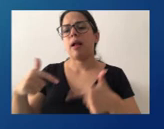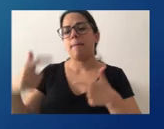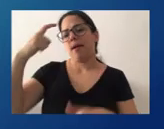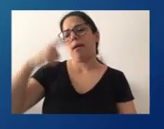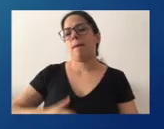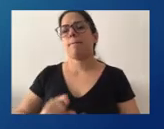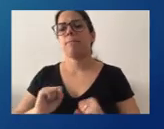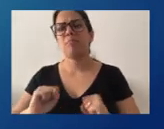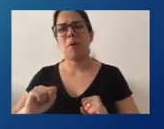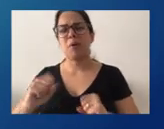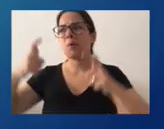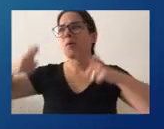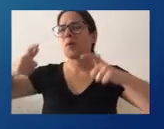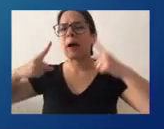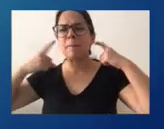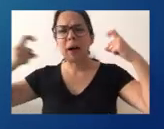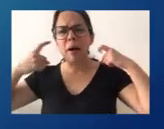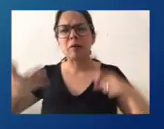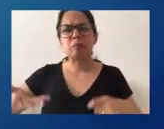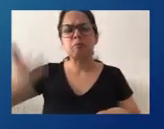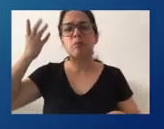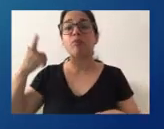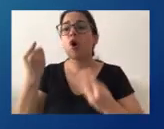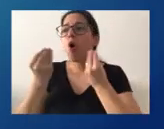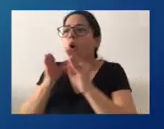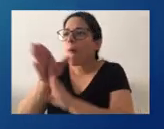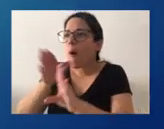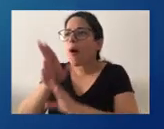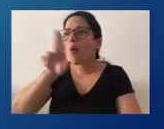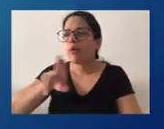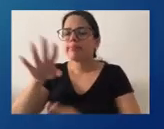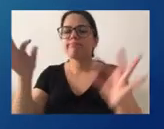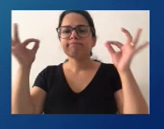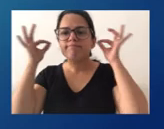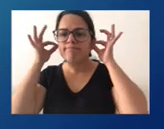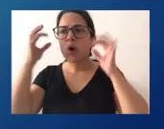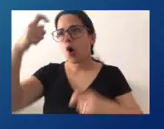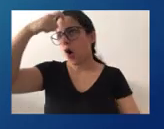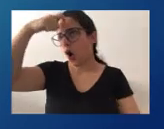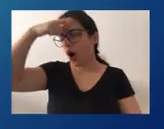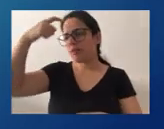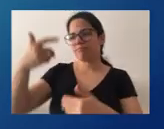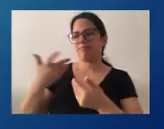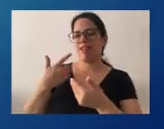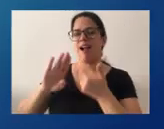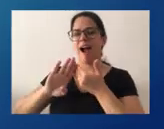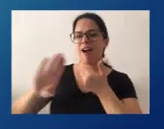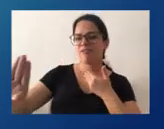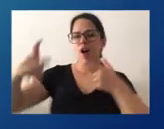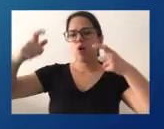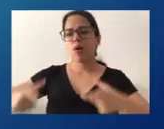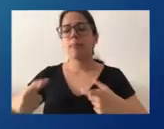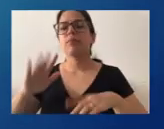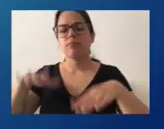ruído, orientação para o uso correto de EPIs e a campanha de conscientização. Por vezes, EPIs são fornecidos, mas as pessoas